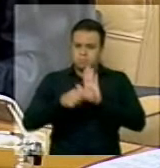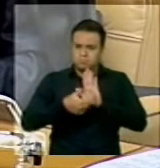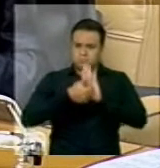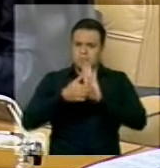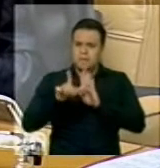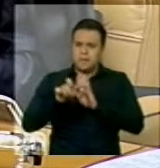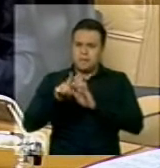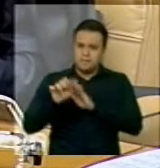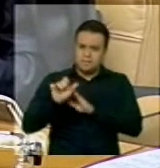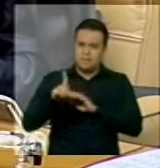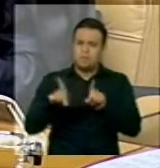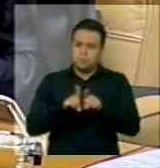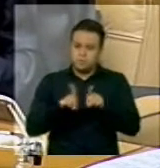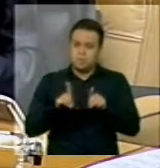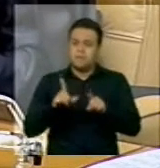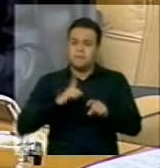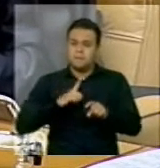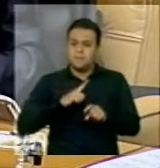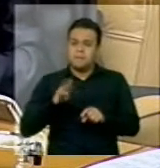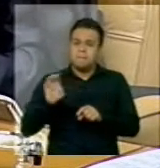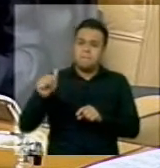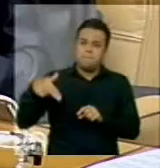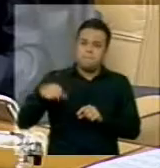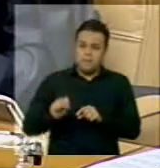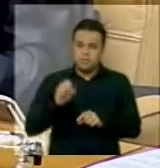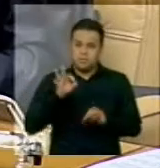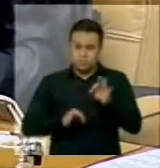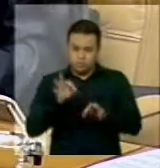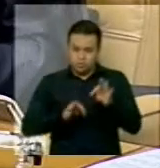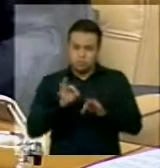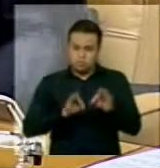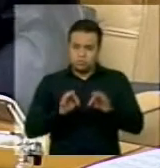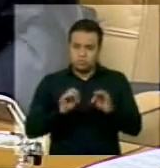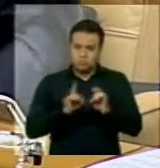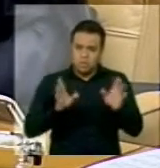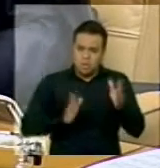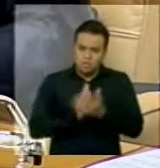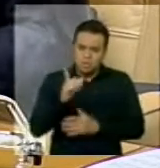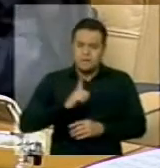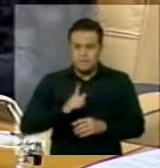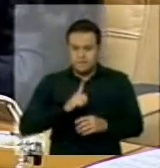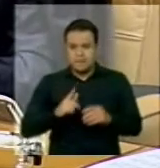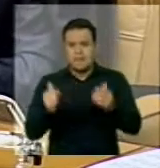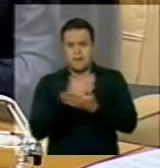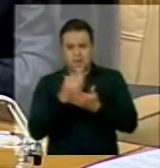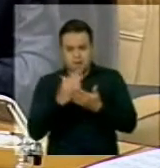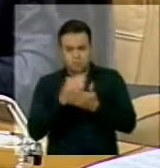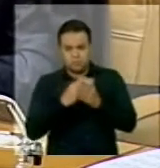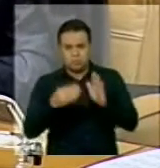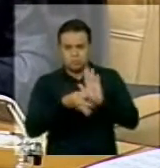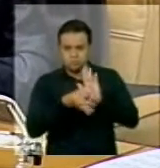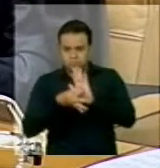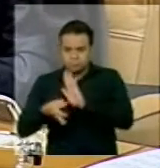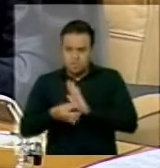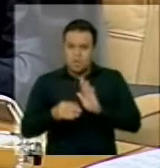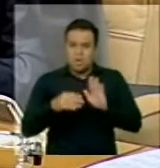deficiente de bens jurídicos constitucionalmente tutelados. E aqui reproduz os argumentos das páginas 8